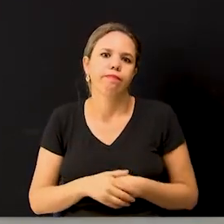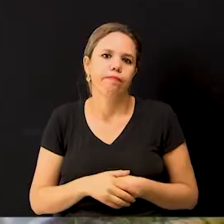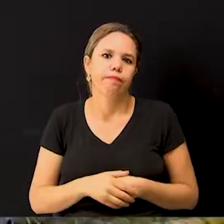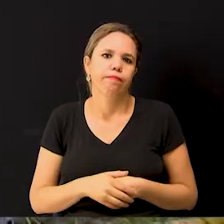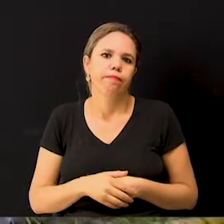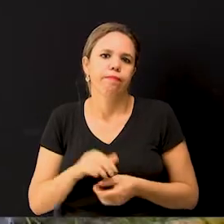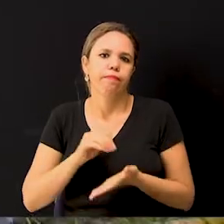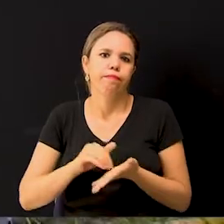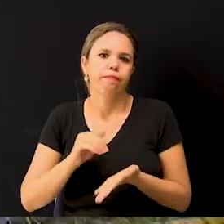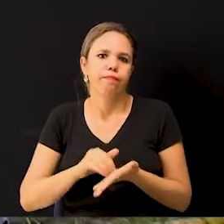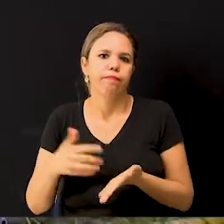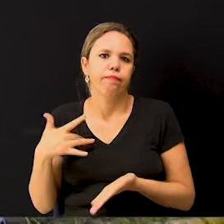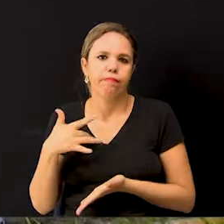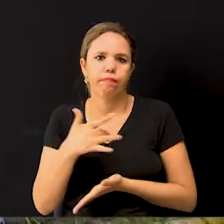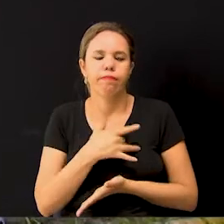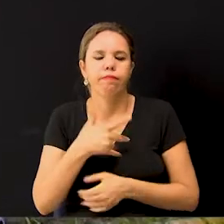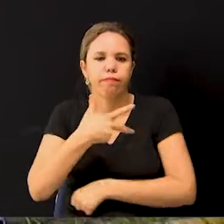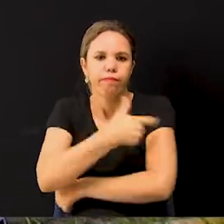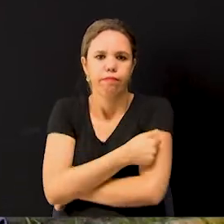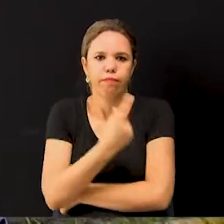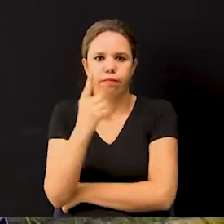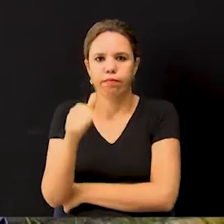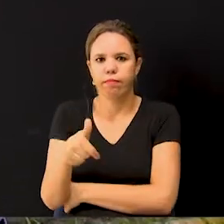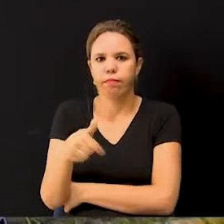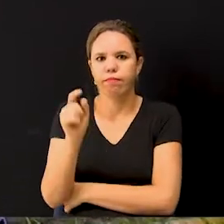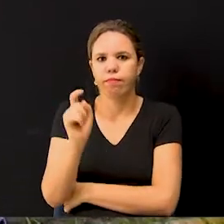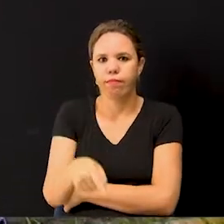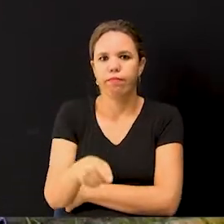importante. A Secretaria de Saúde aplicou